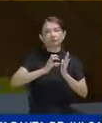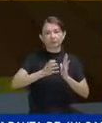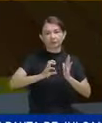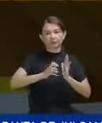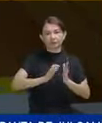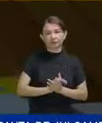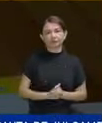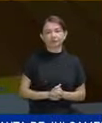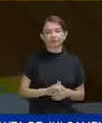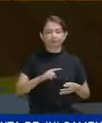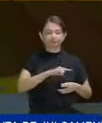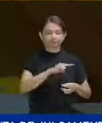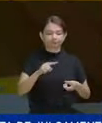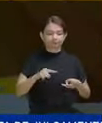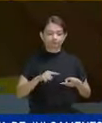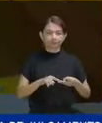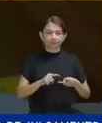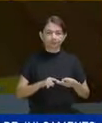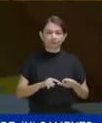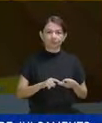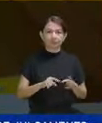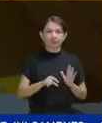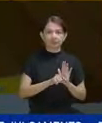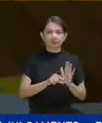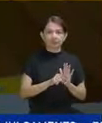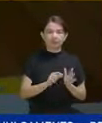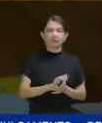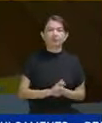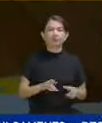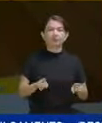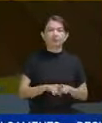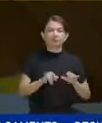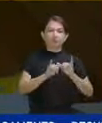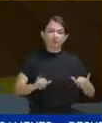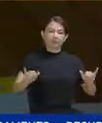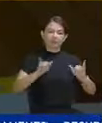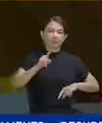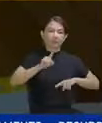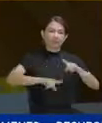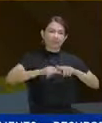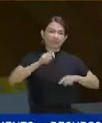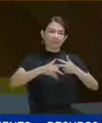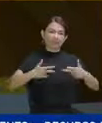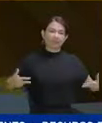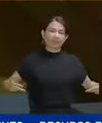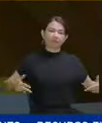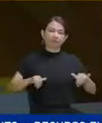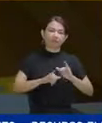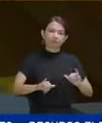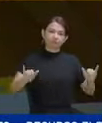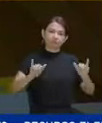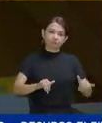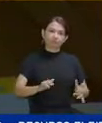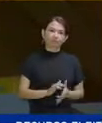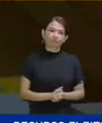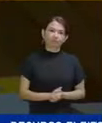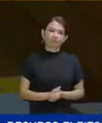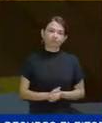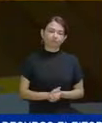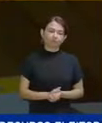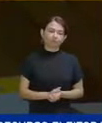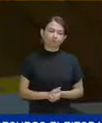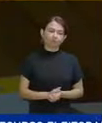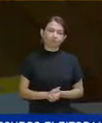a realização de prévias partidárias e as respectivas distribuição de material informativo, divulgação de nome de filiados que